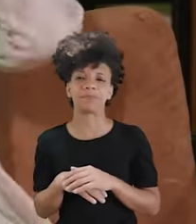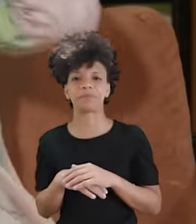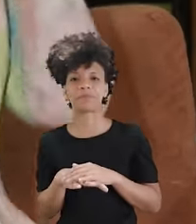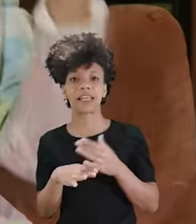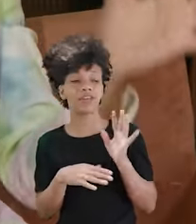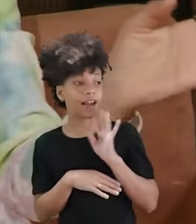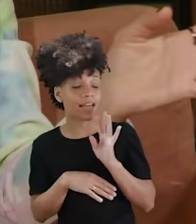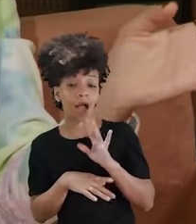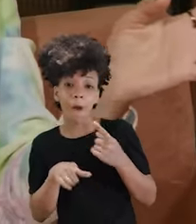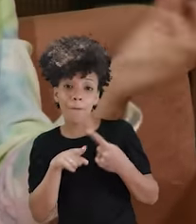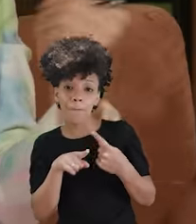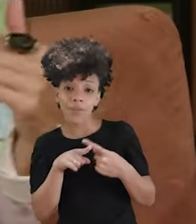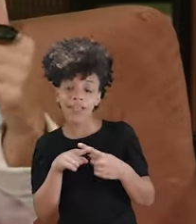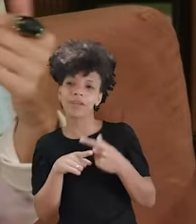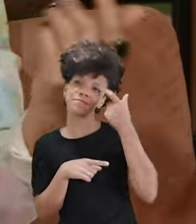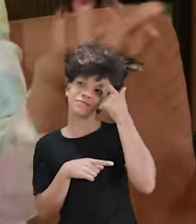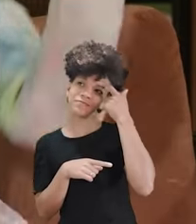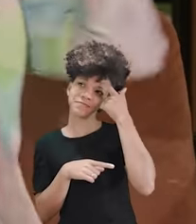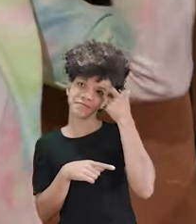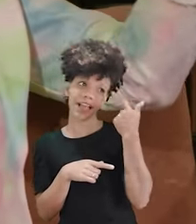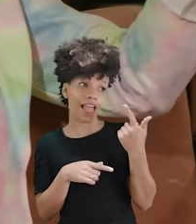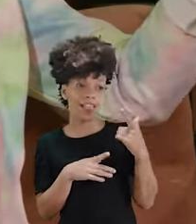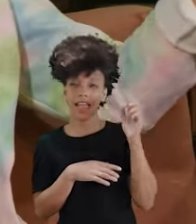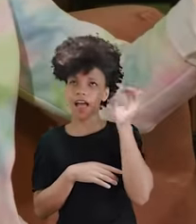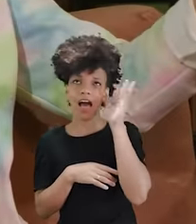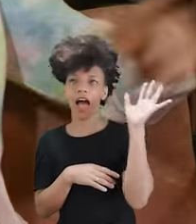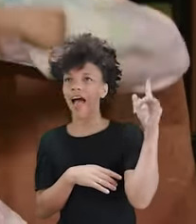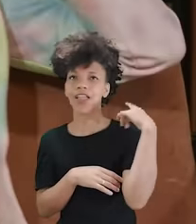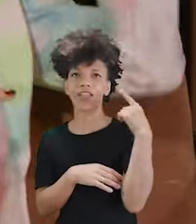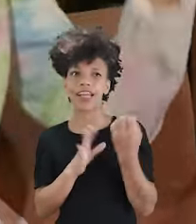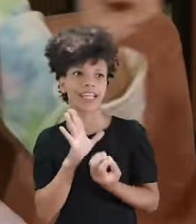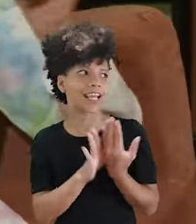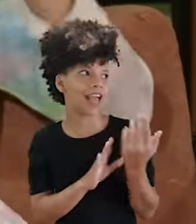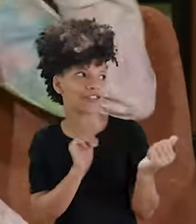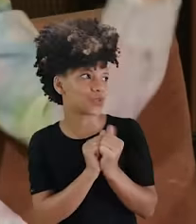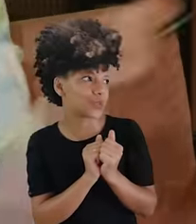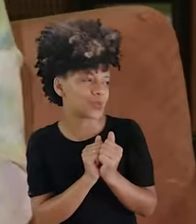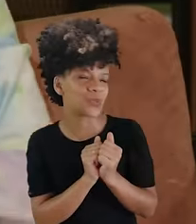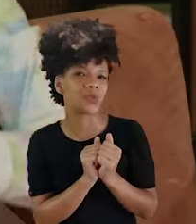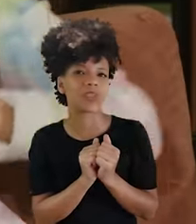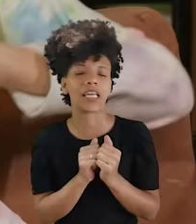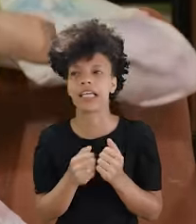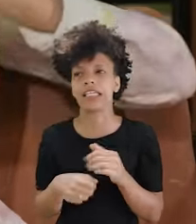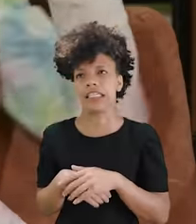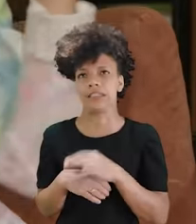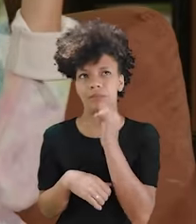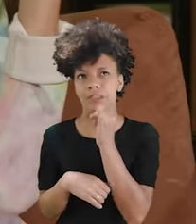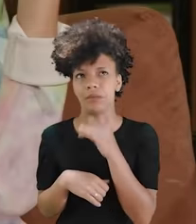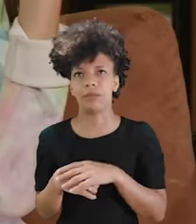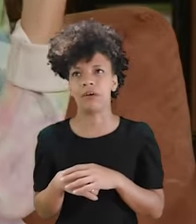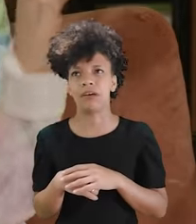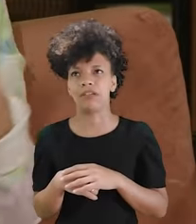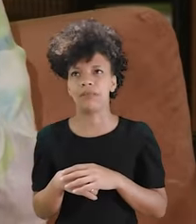namorar e aí foi super é porque ele entrava nas minhas loucuras e a gente criava junto e aí eu